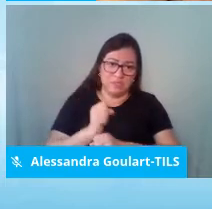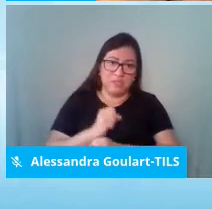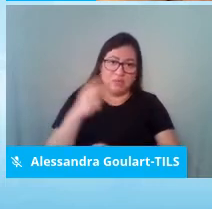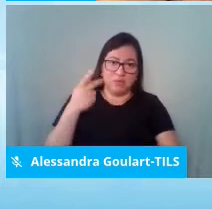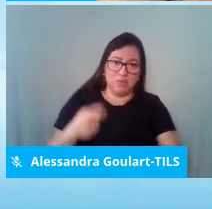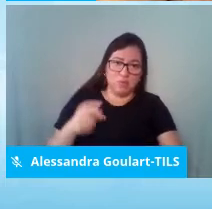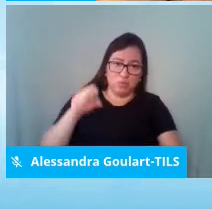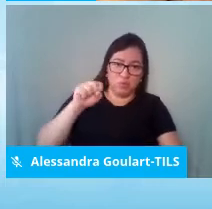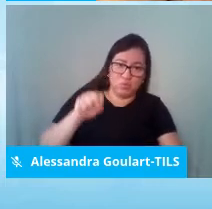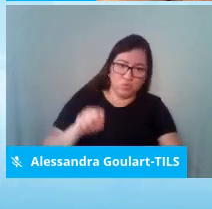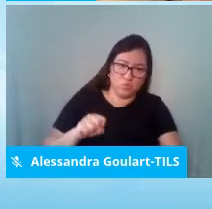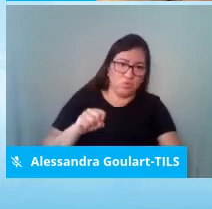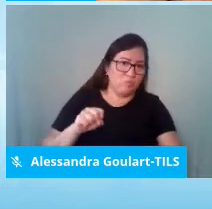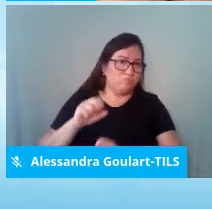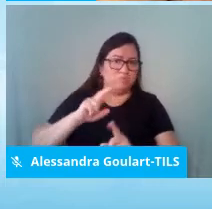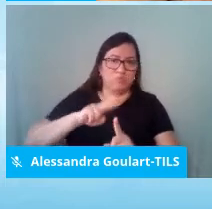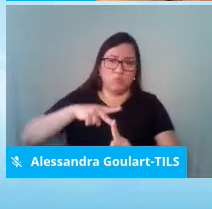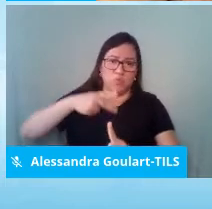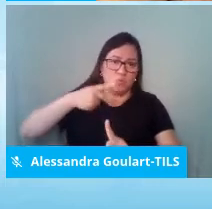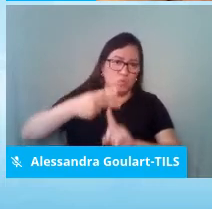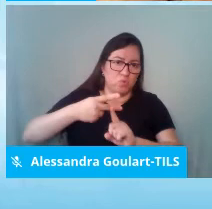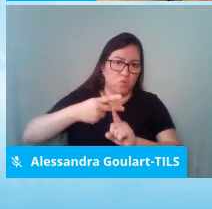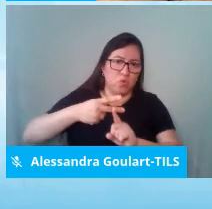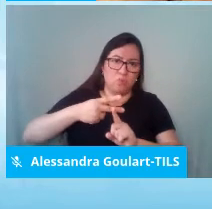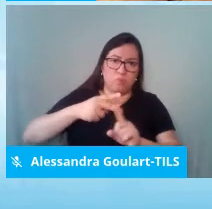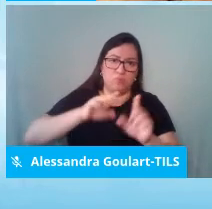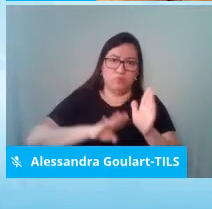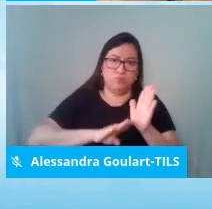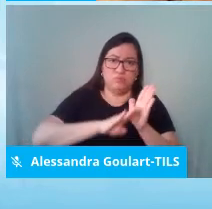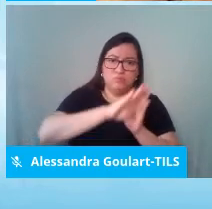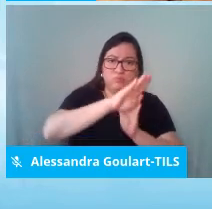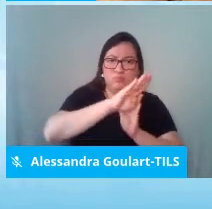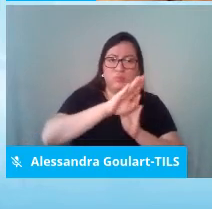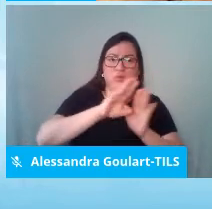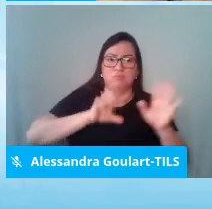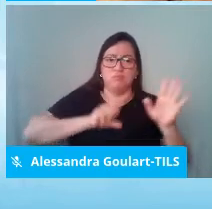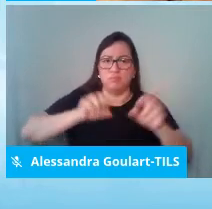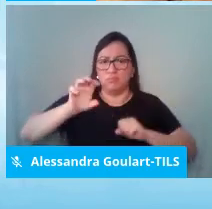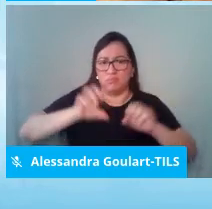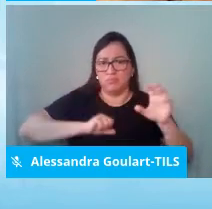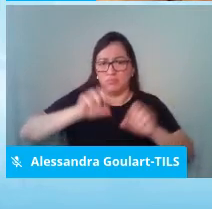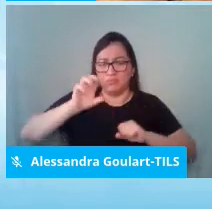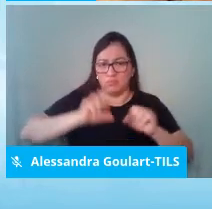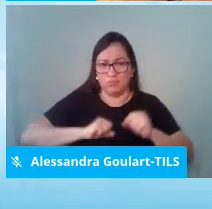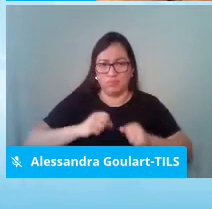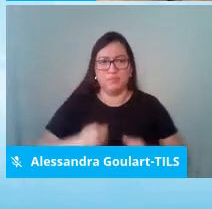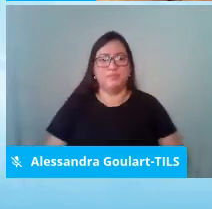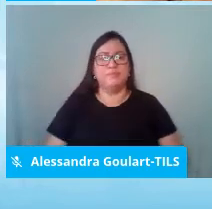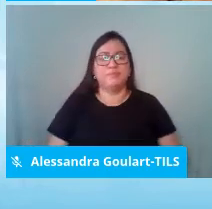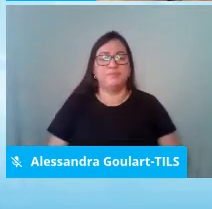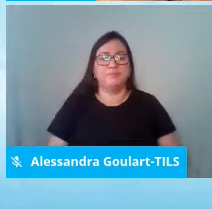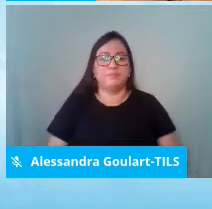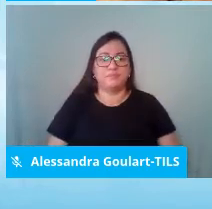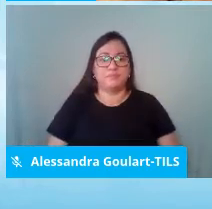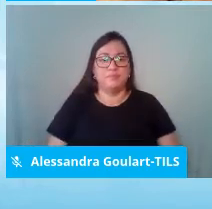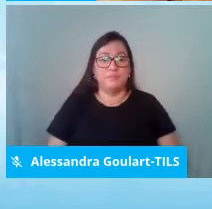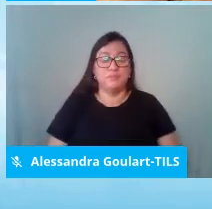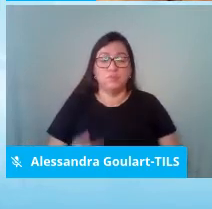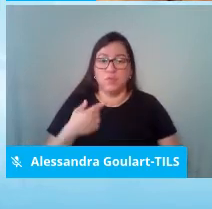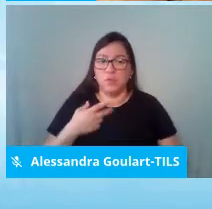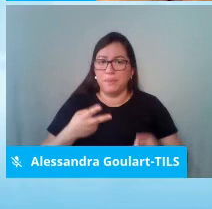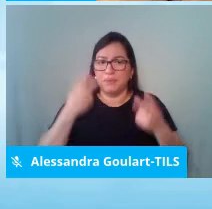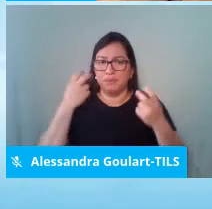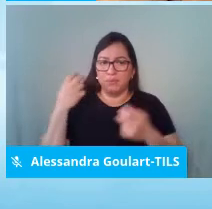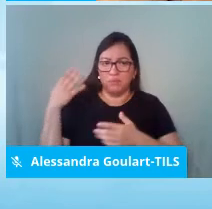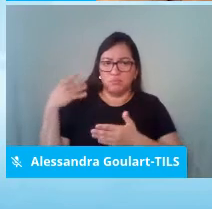no país. Né? E um dos fatores que ficou mais presente nos últimos anos é